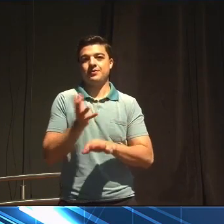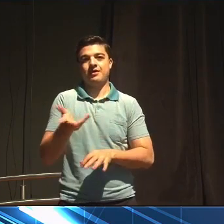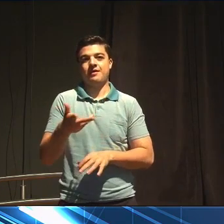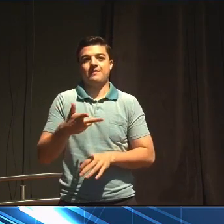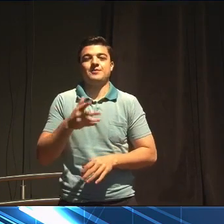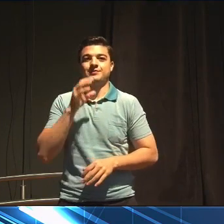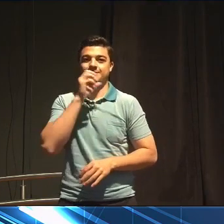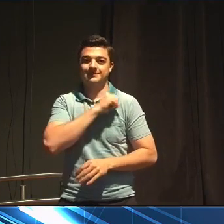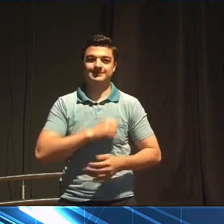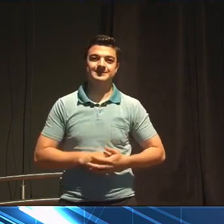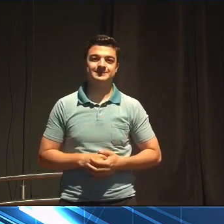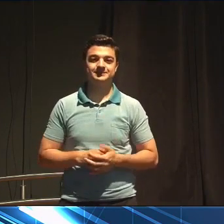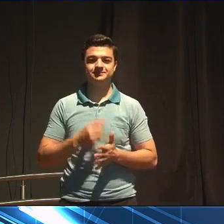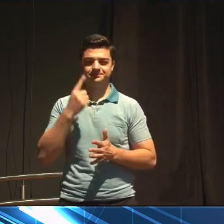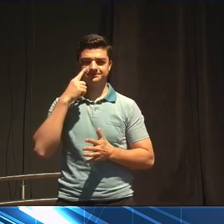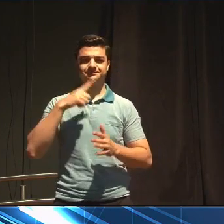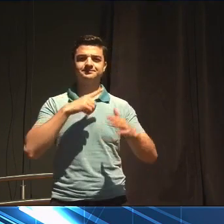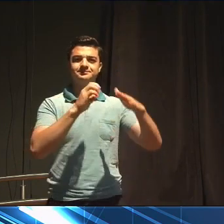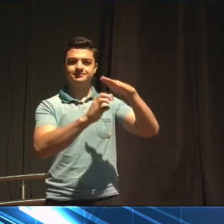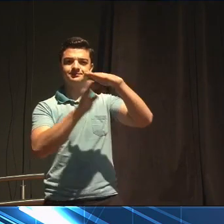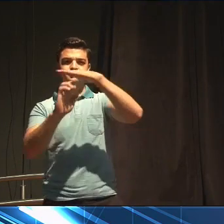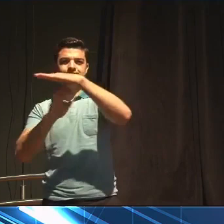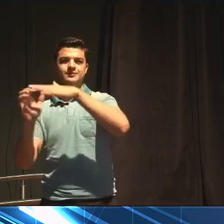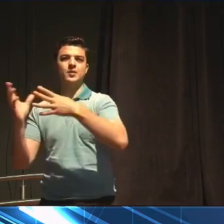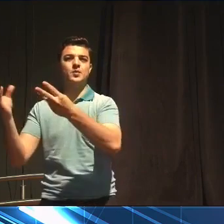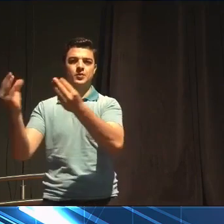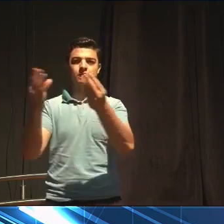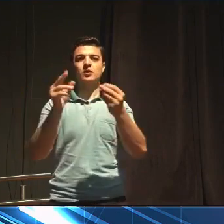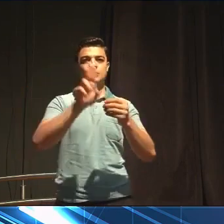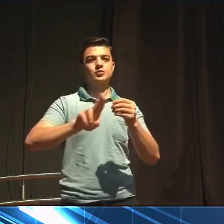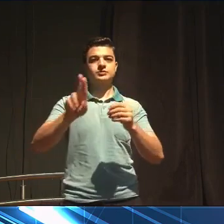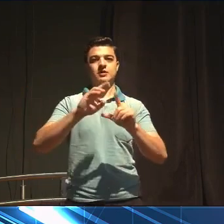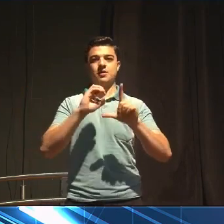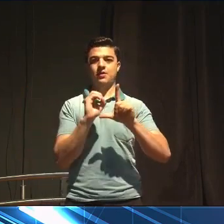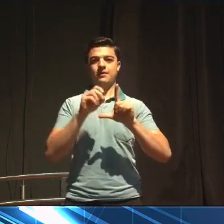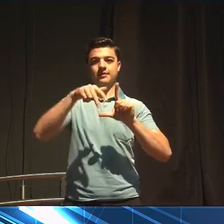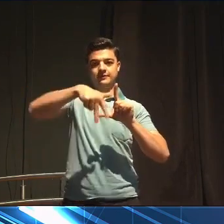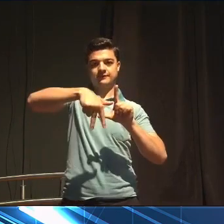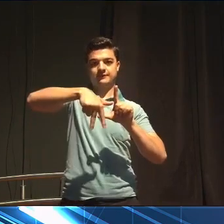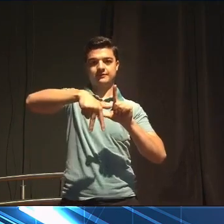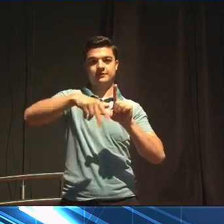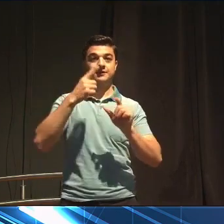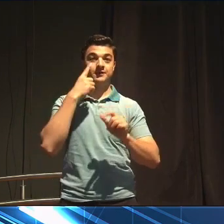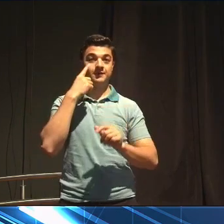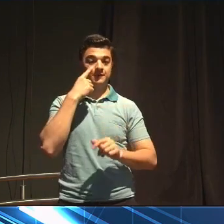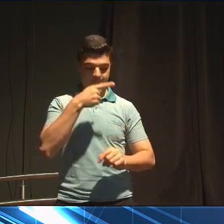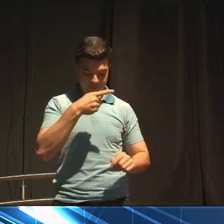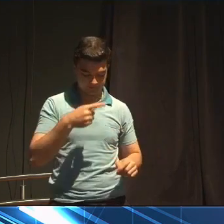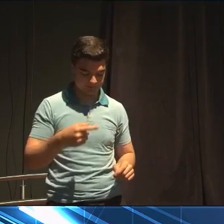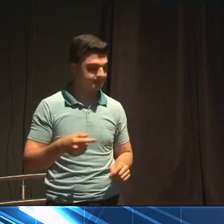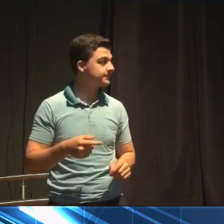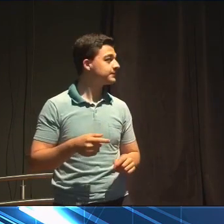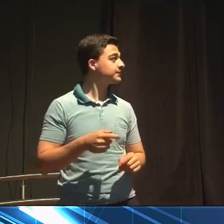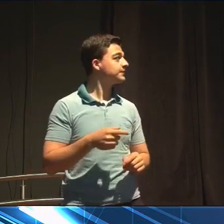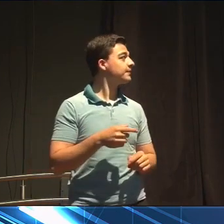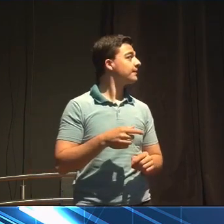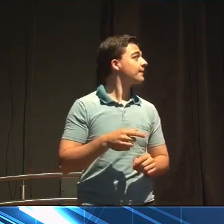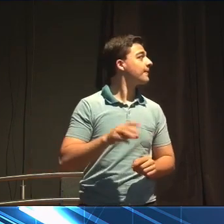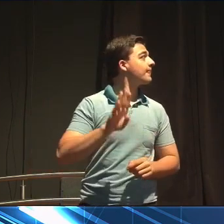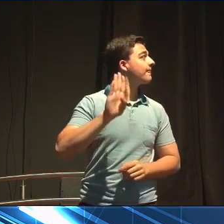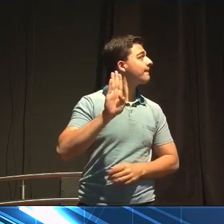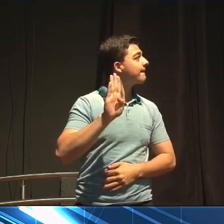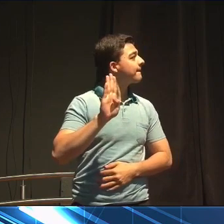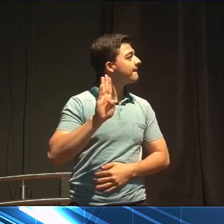o Omniverse. Aqui a lista, de algumas, né, uma que eu recomendo o pessoal ir atrás aí, é olhar o case da BMW. A